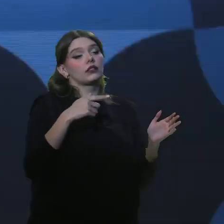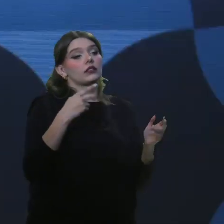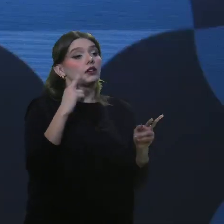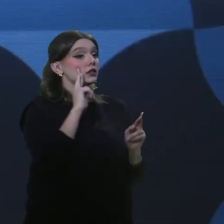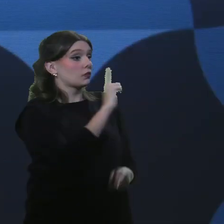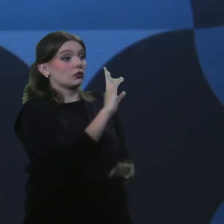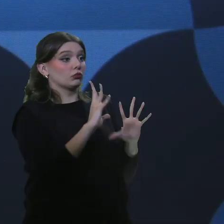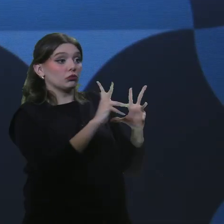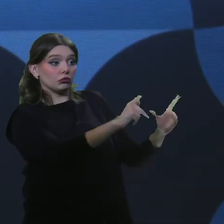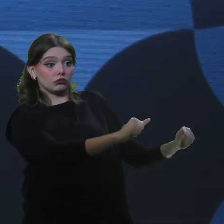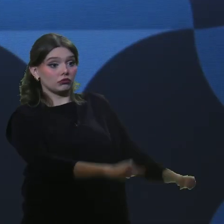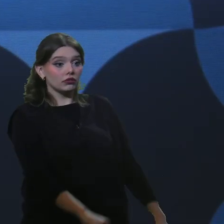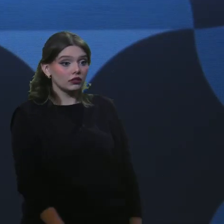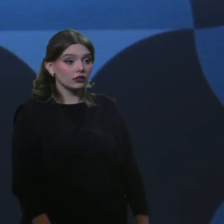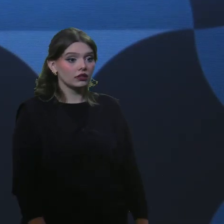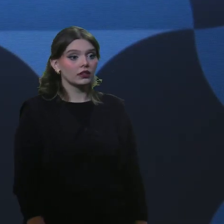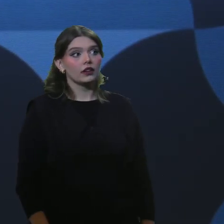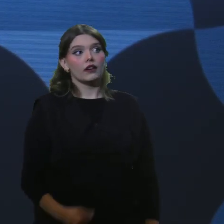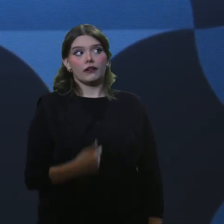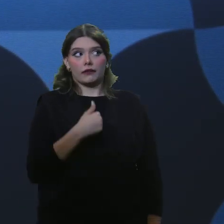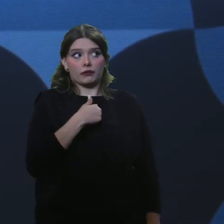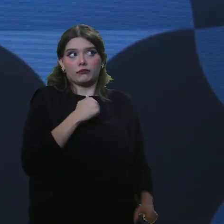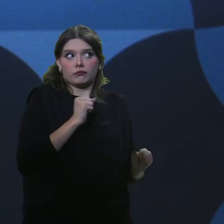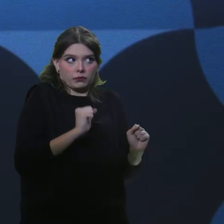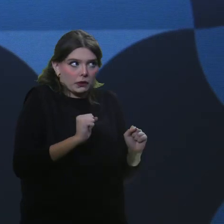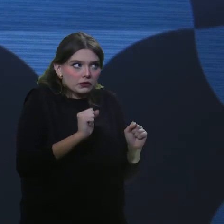você sabe fazer sozinha. Ela, acho que sei.